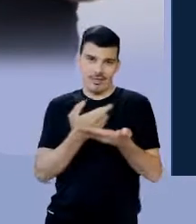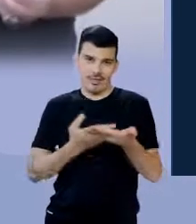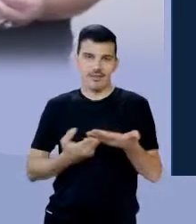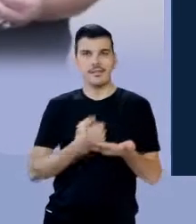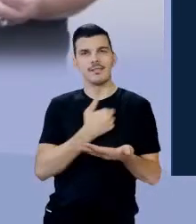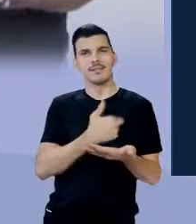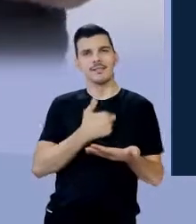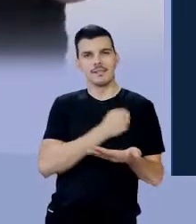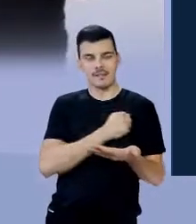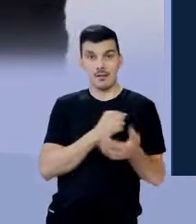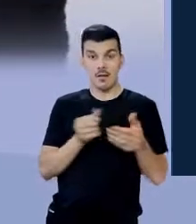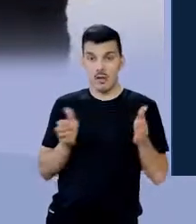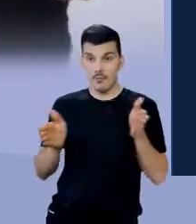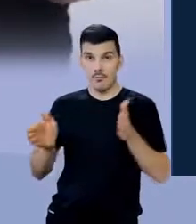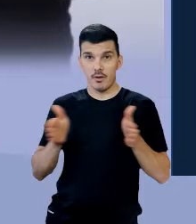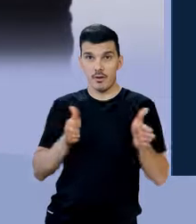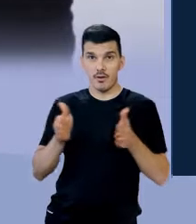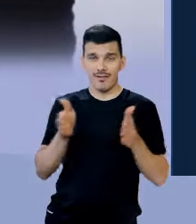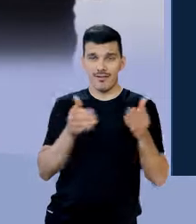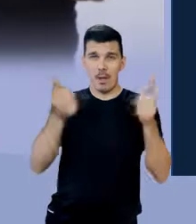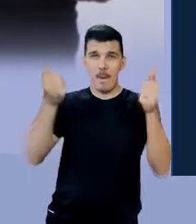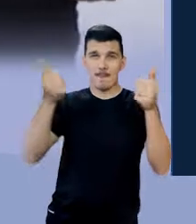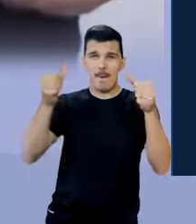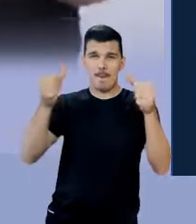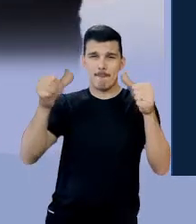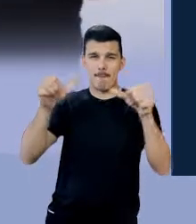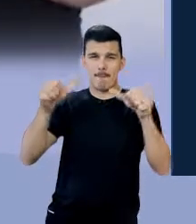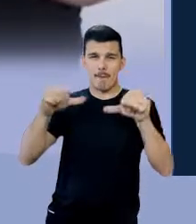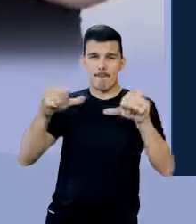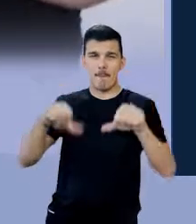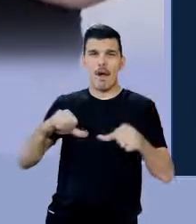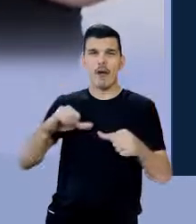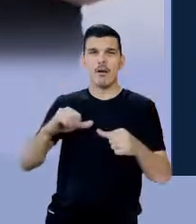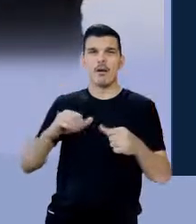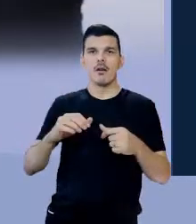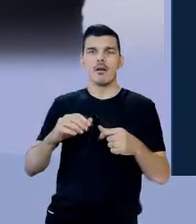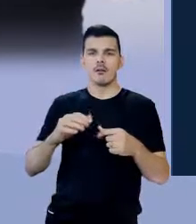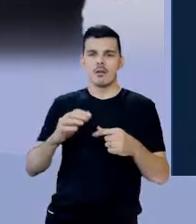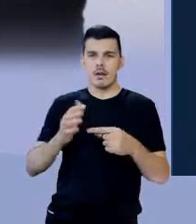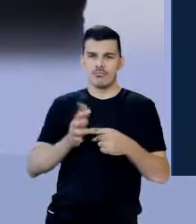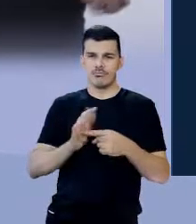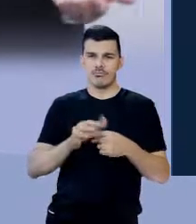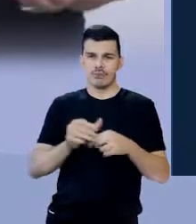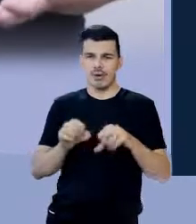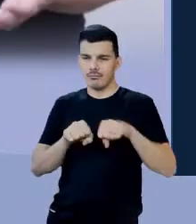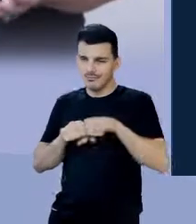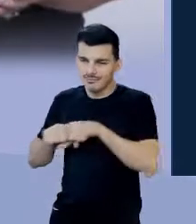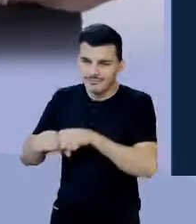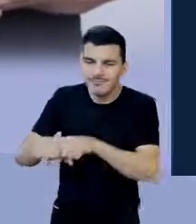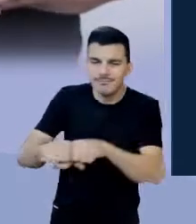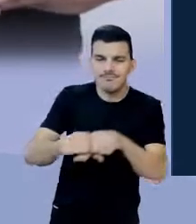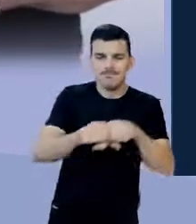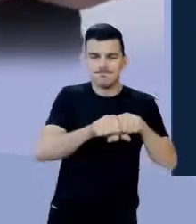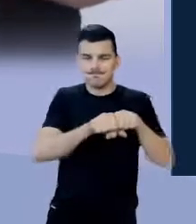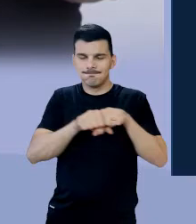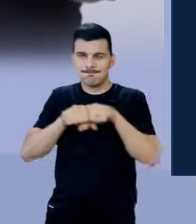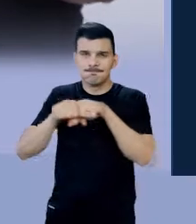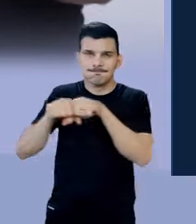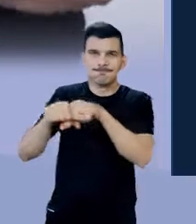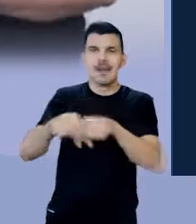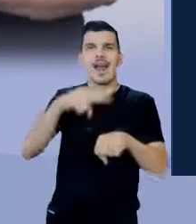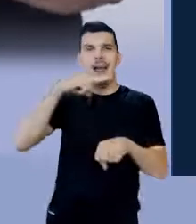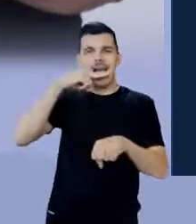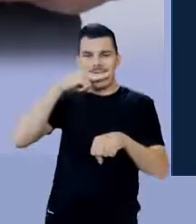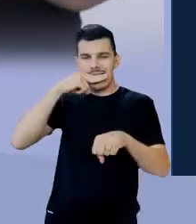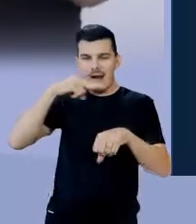seus romances o período de decadência dos engenhos. Ele certamente deve ter vivido numa época em que